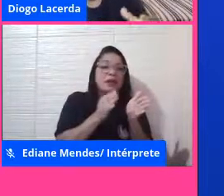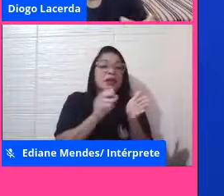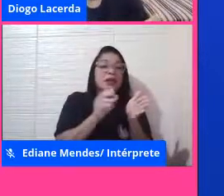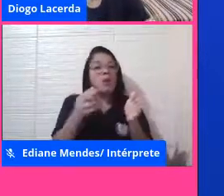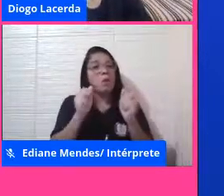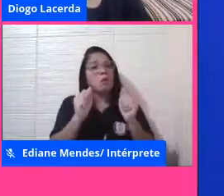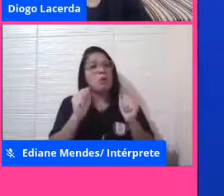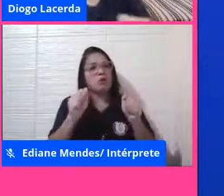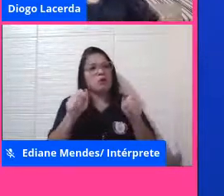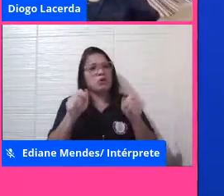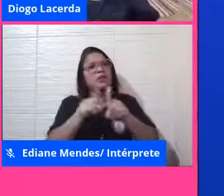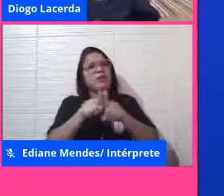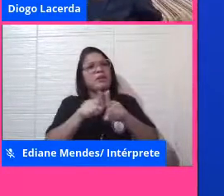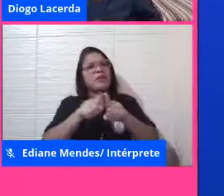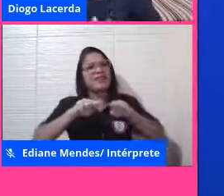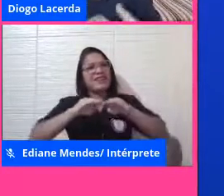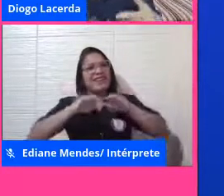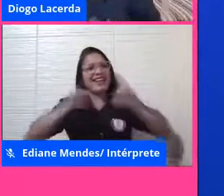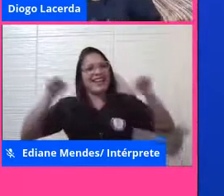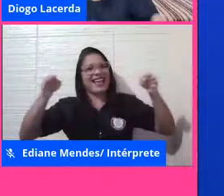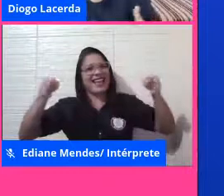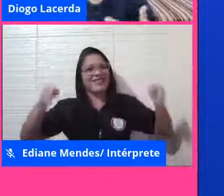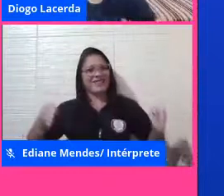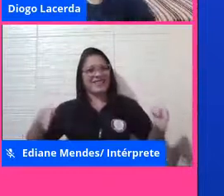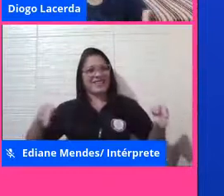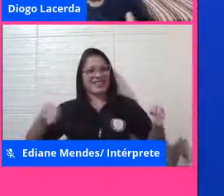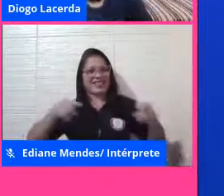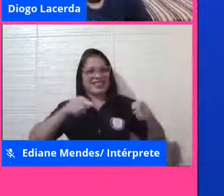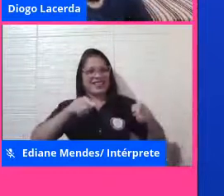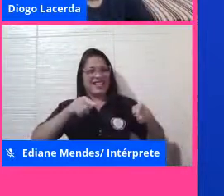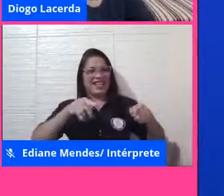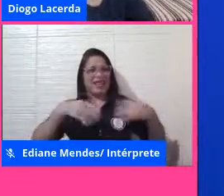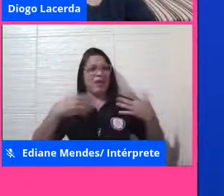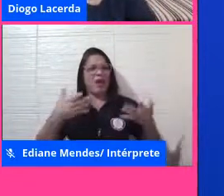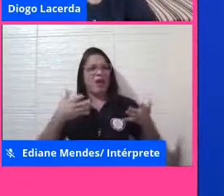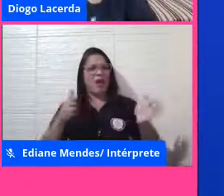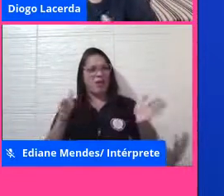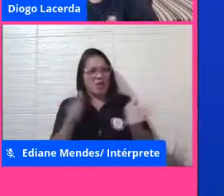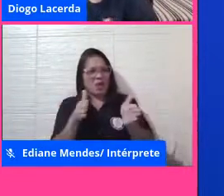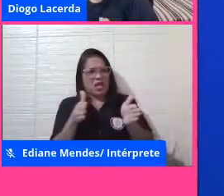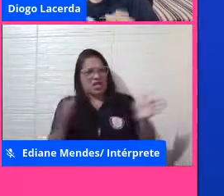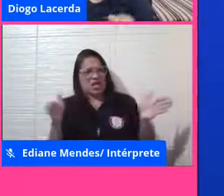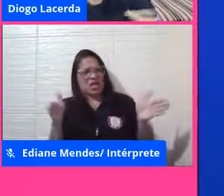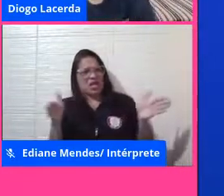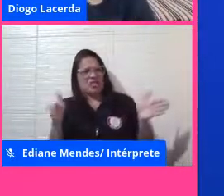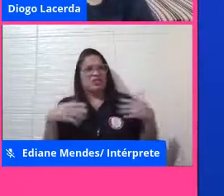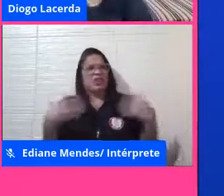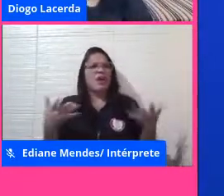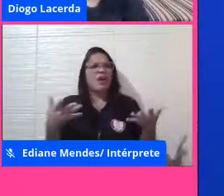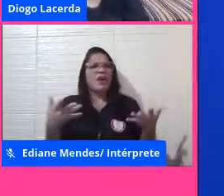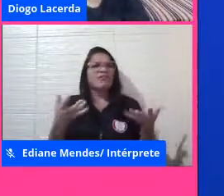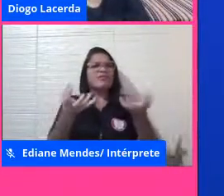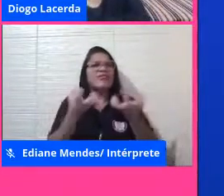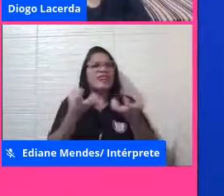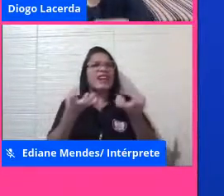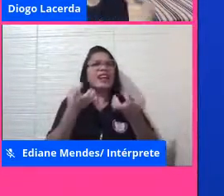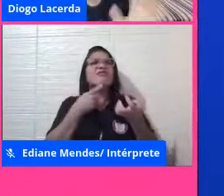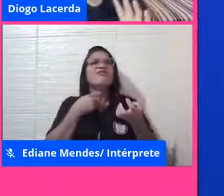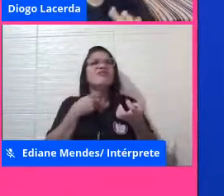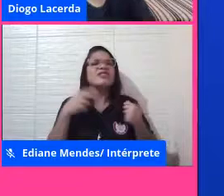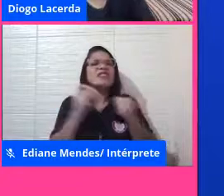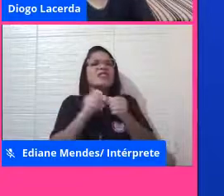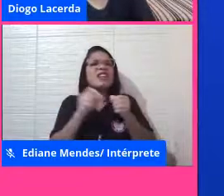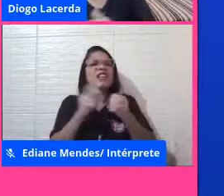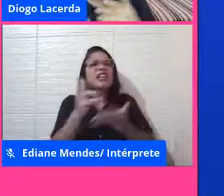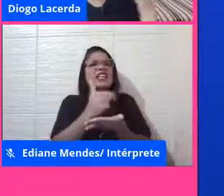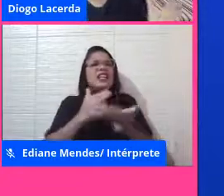vai saber o máximo de área que tu pode imprimir uma peça. E aí tu pode começar a modelar. Nesse caso